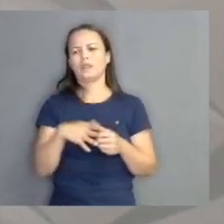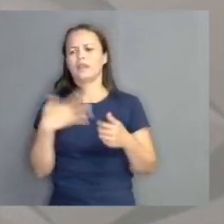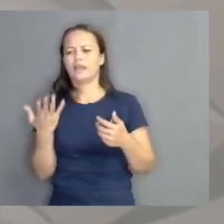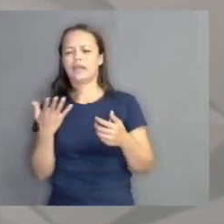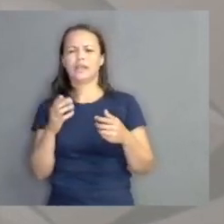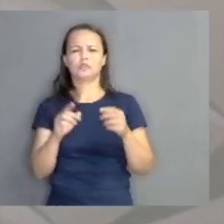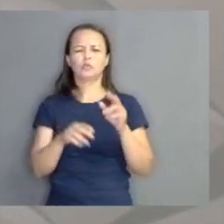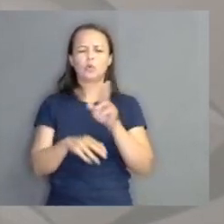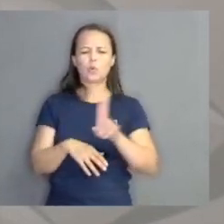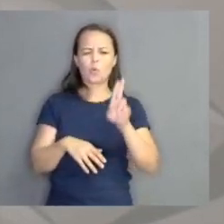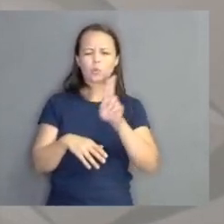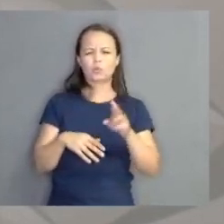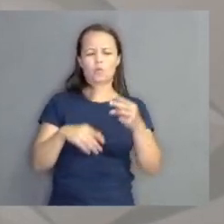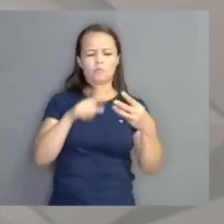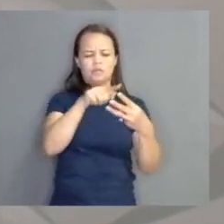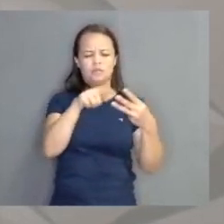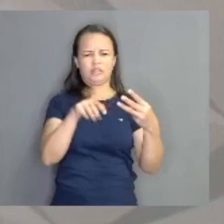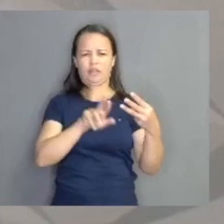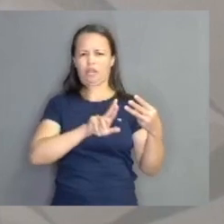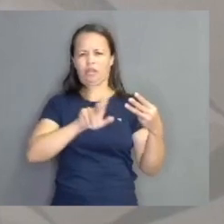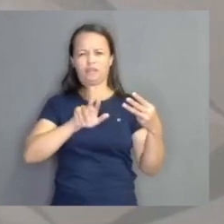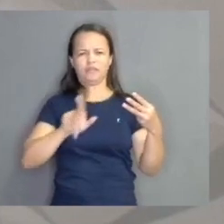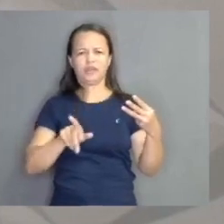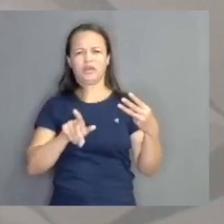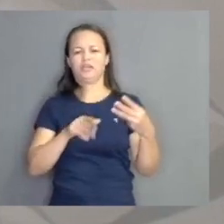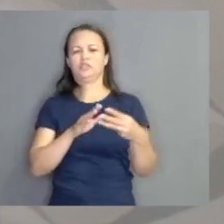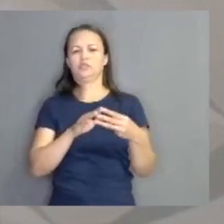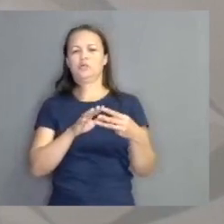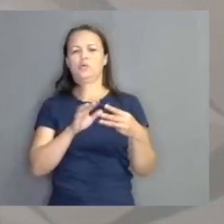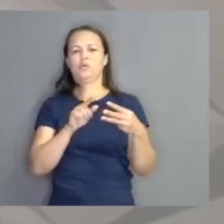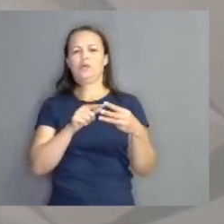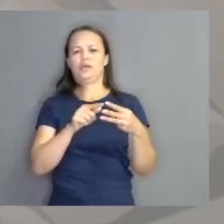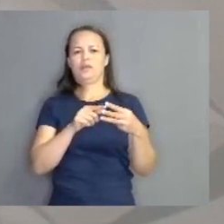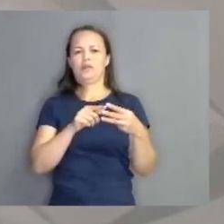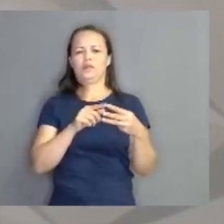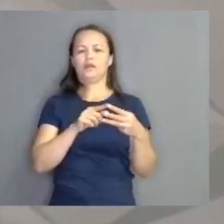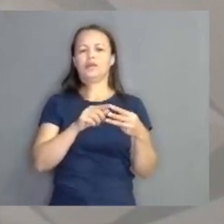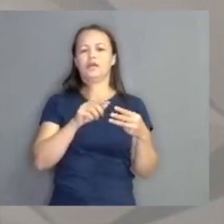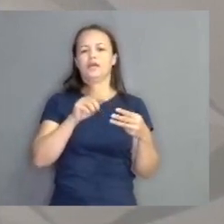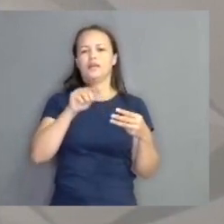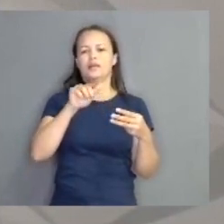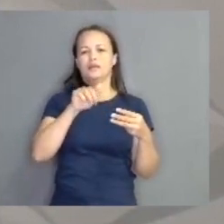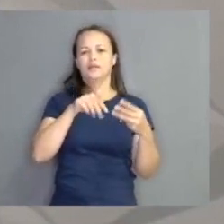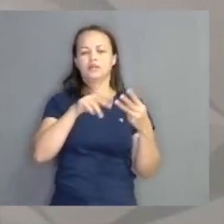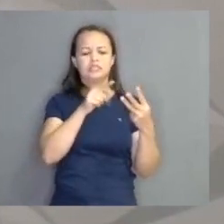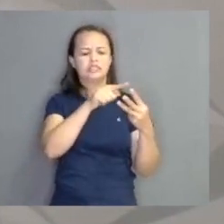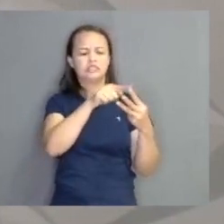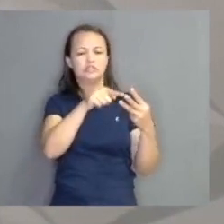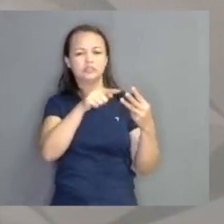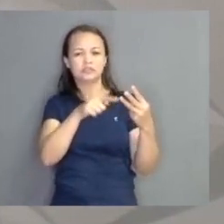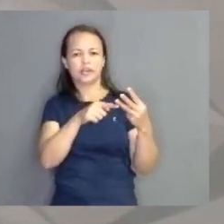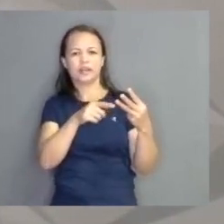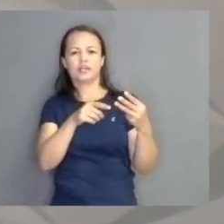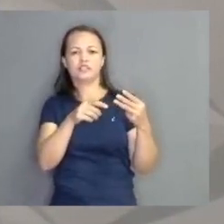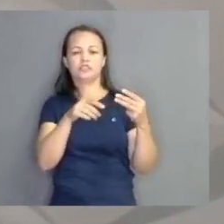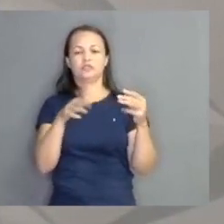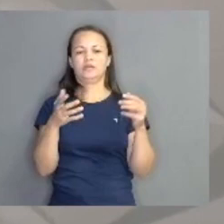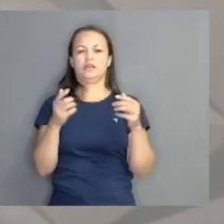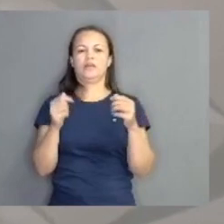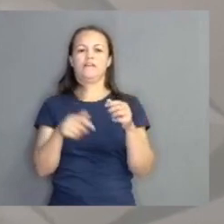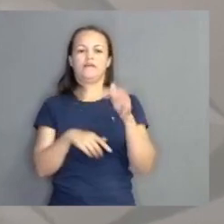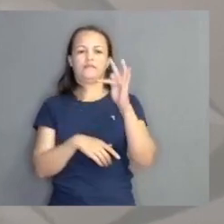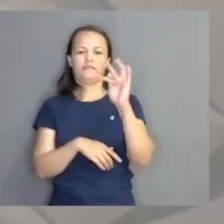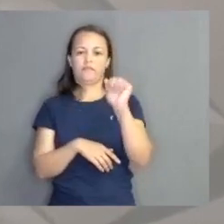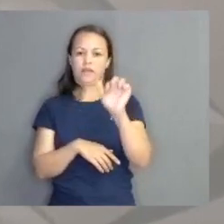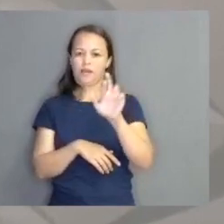Kelps, Quefren, esse último é Miquerinos. Esses 3 faraós, eles eram de